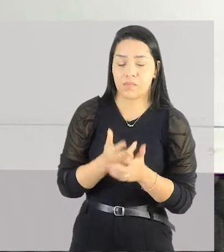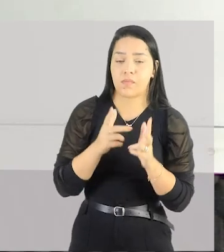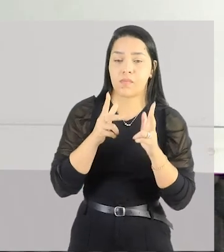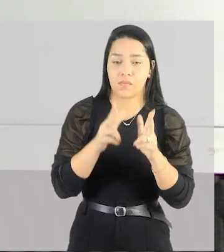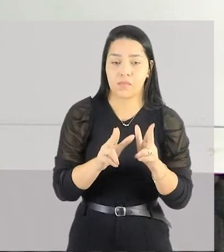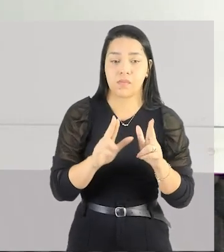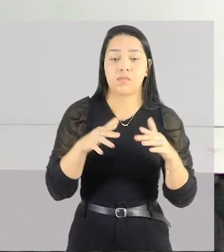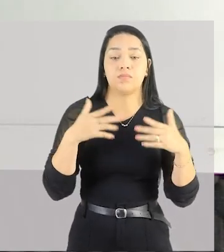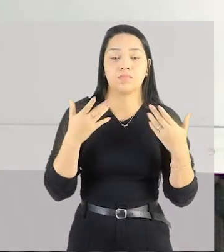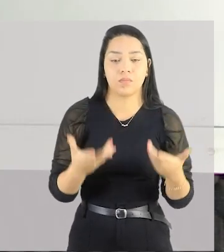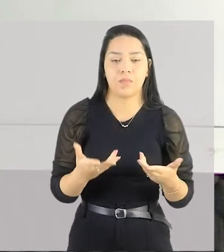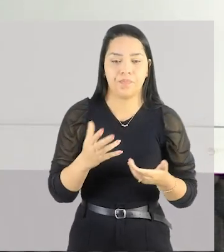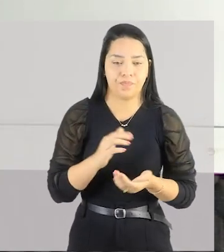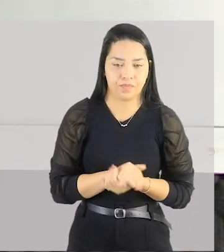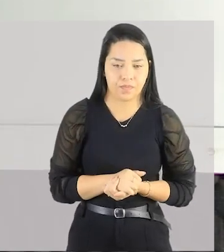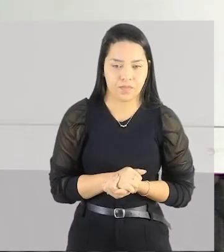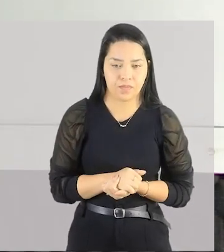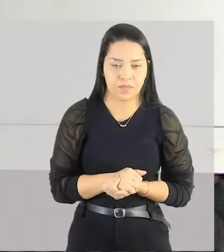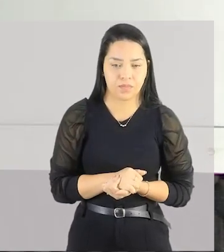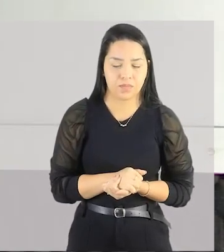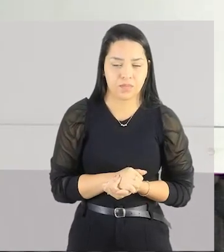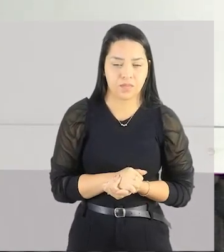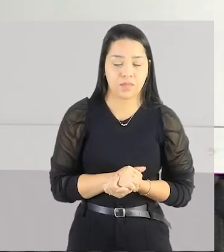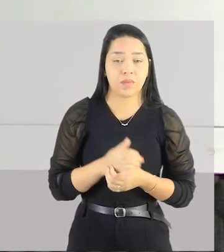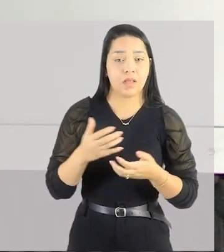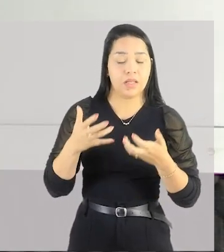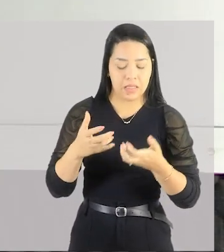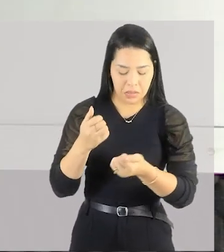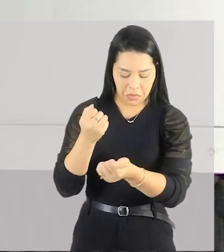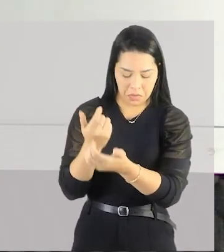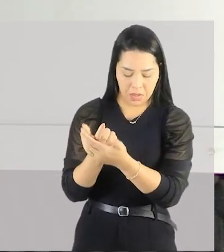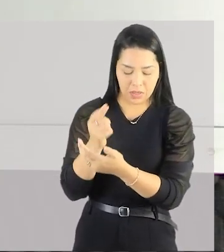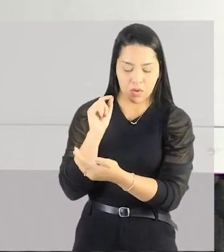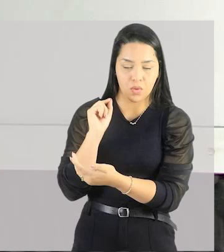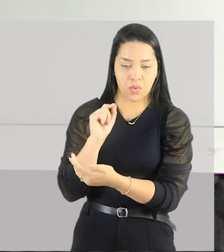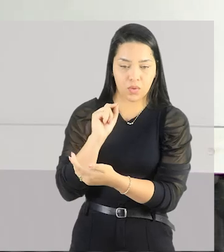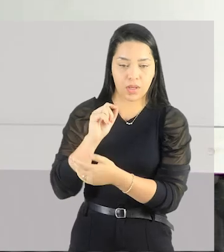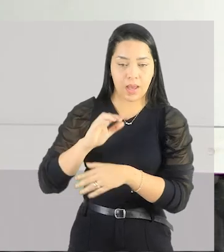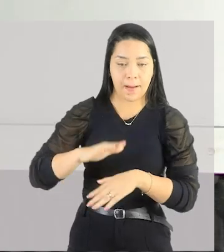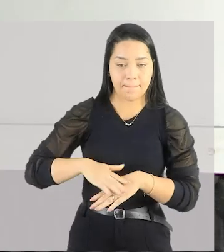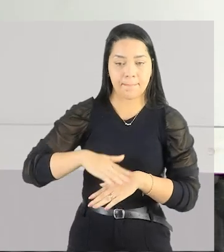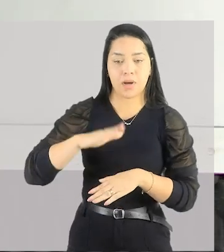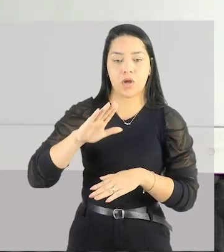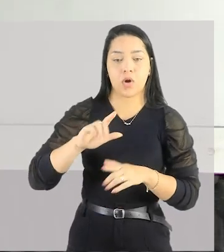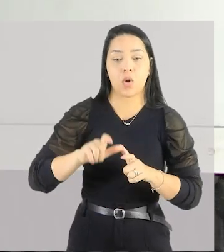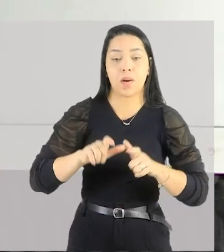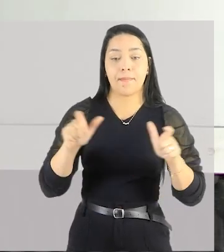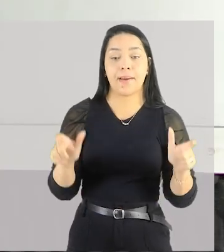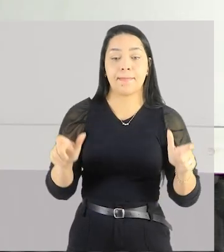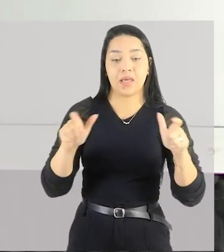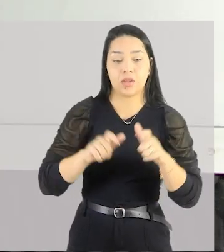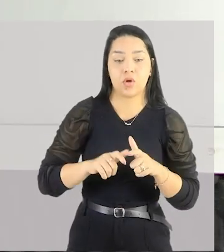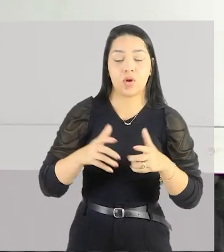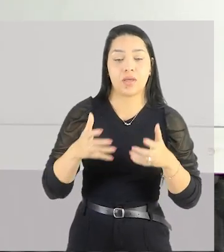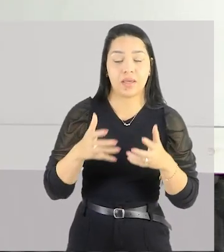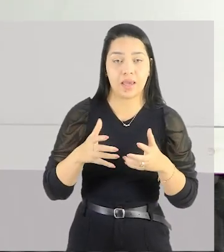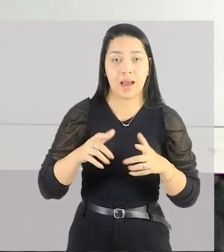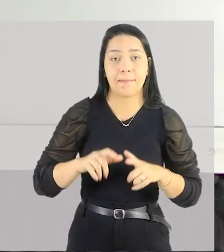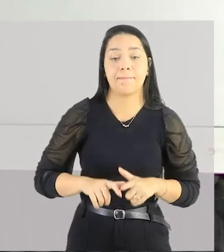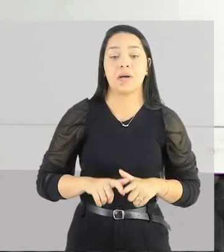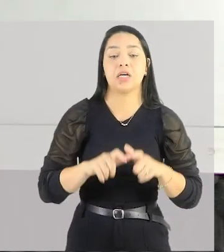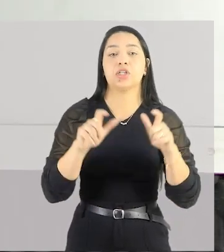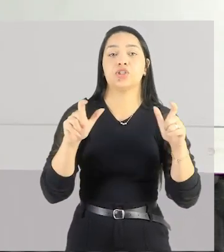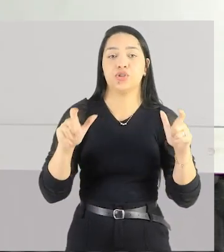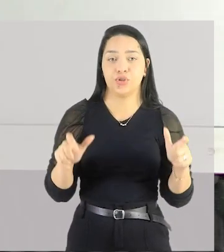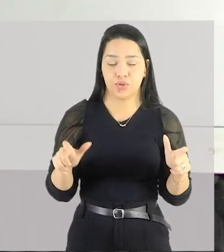ser idêntica a... Ele quer a máquina que tem a maior ou a menor? Ele quer aquela máquina que tem